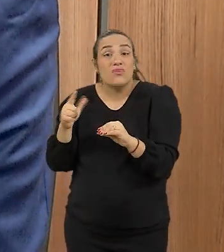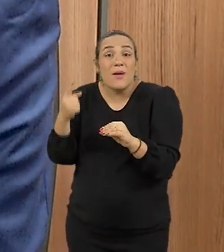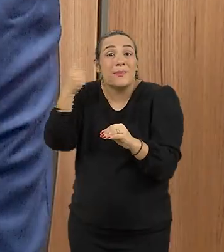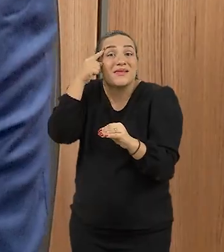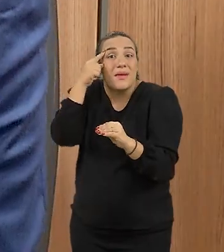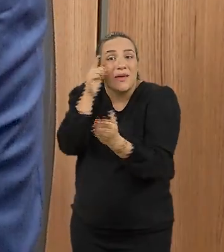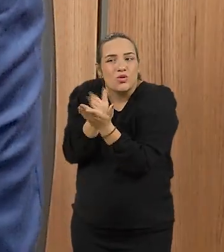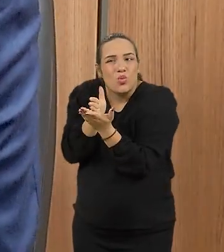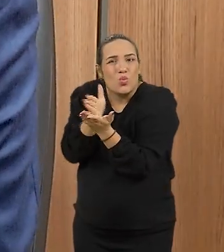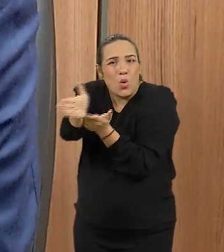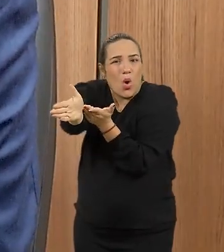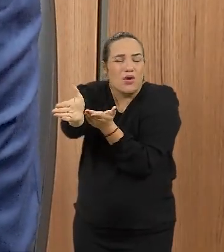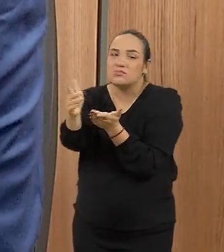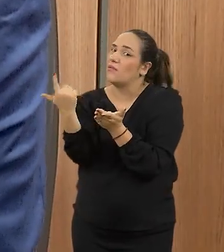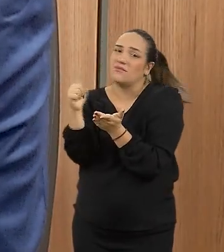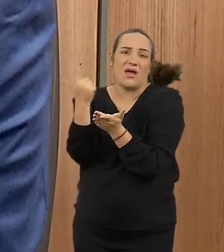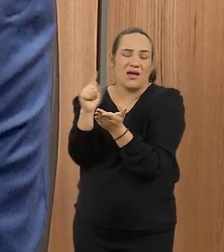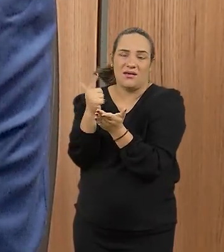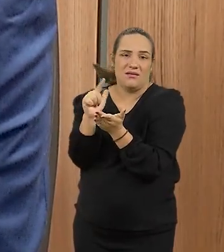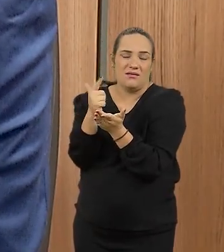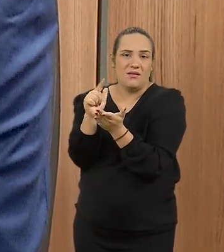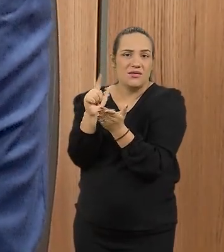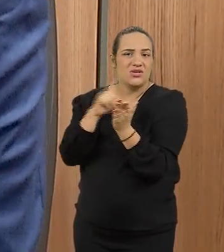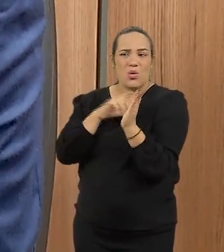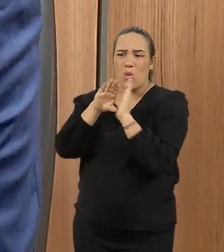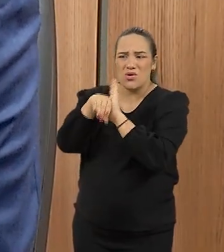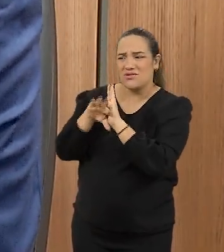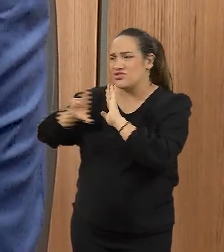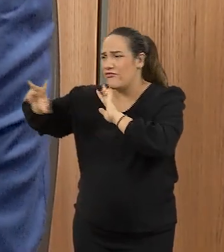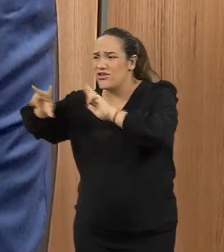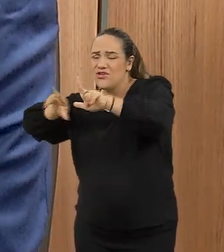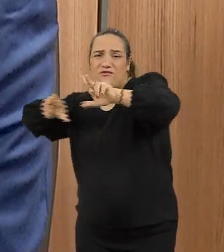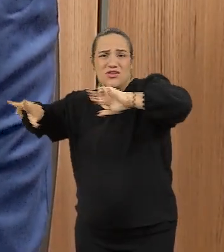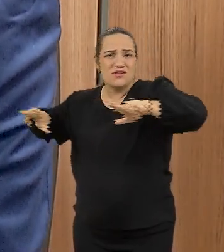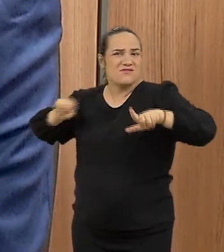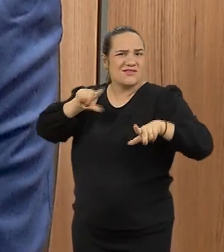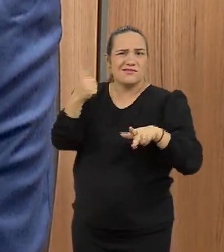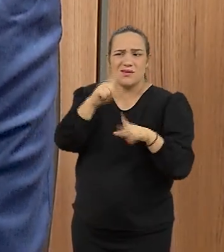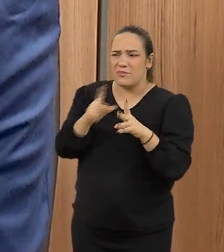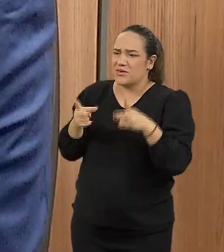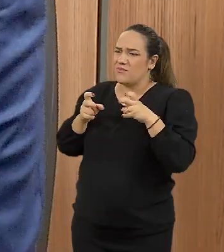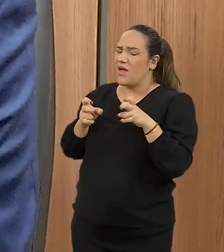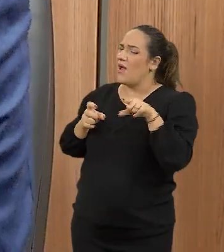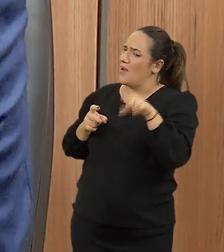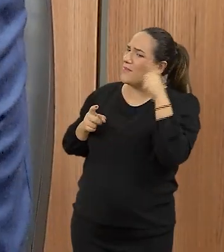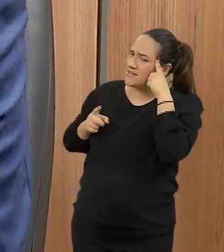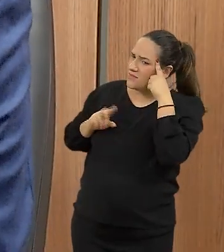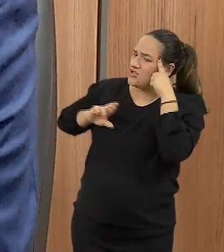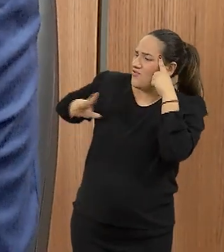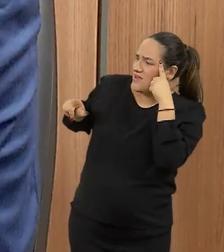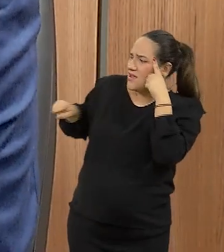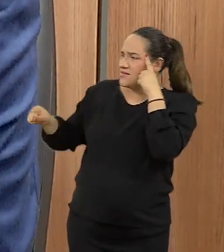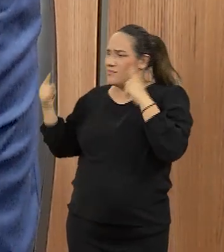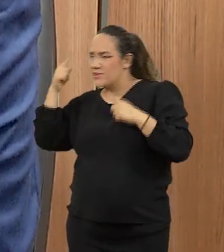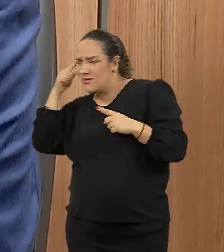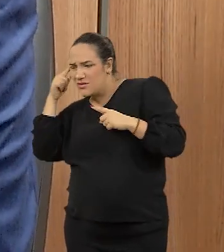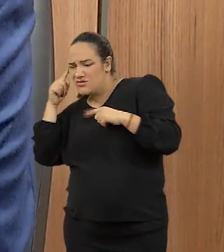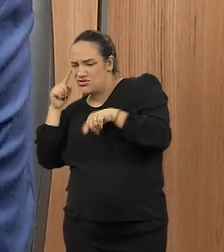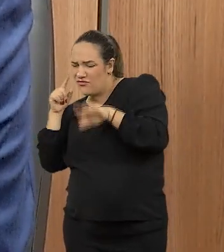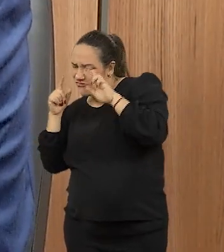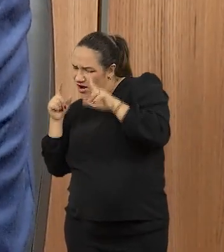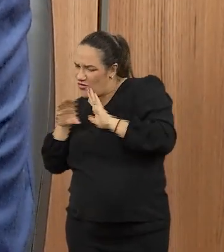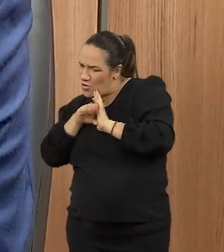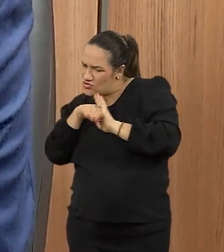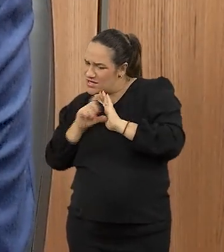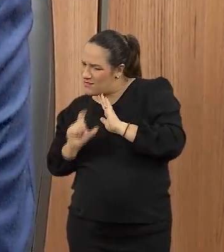uniformidade científica. É muito fácil você, lendo o código, identificar linhas de pensamento de alguém